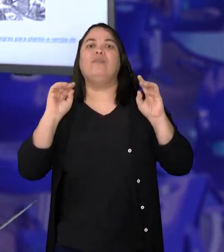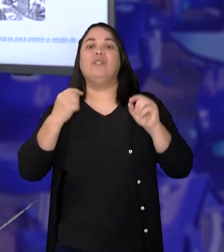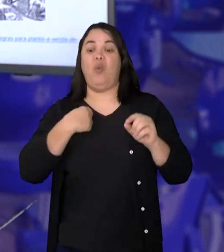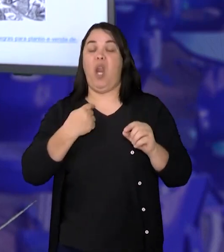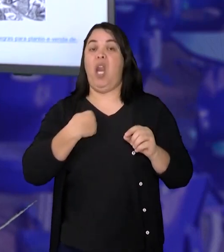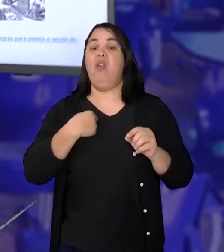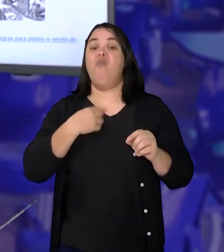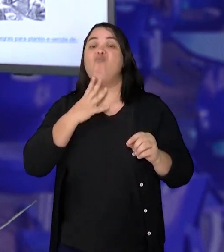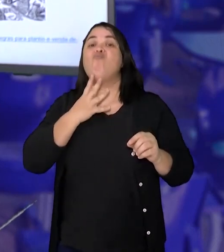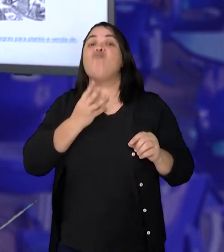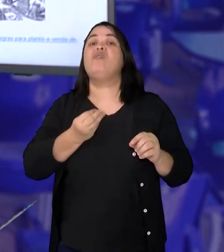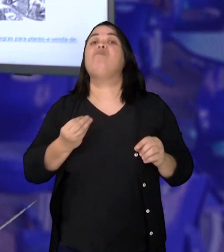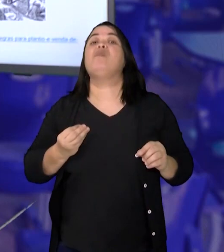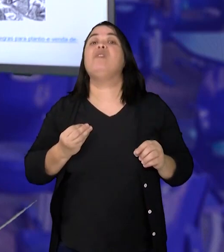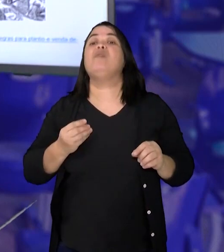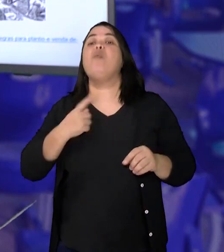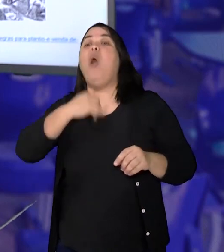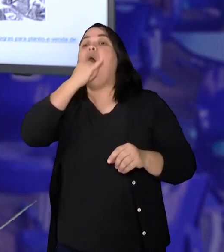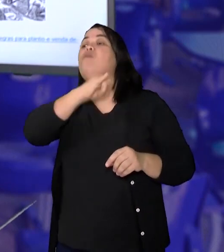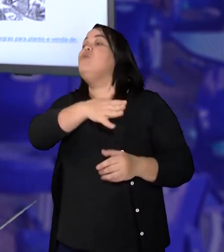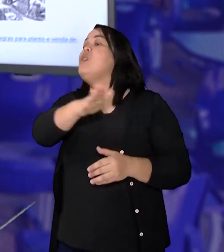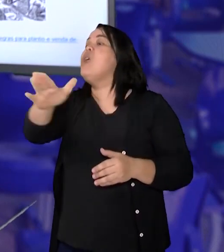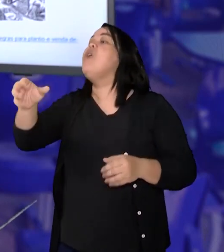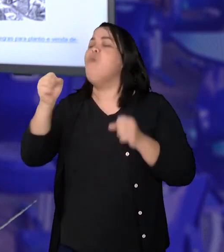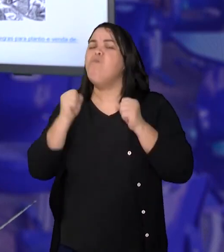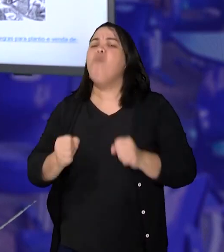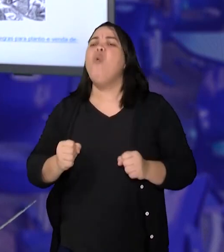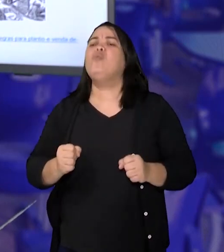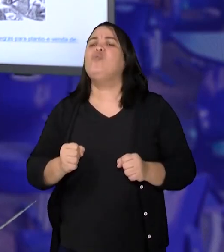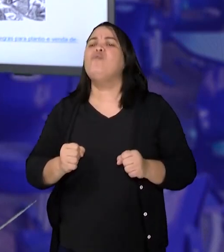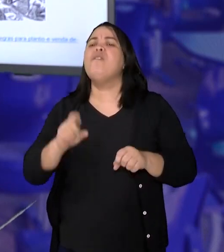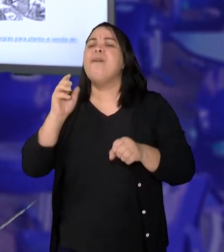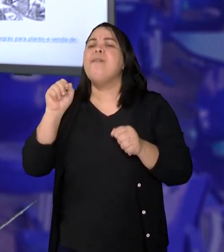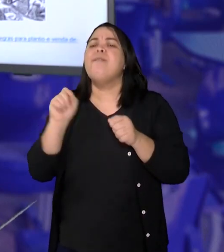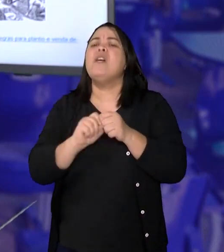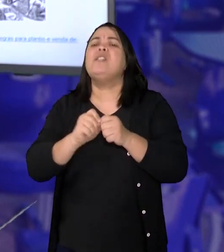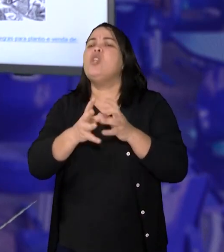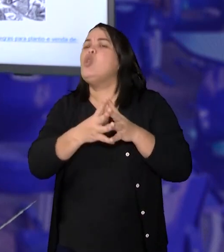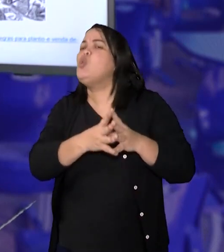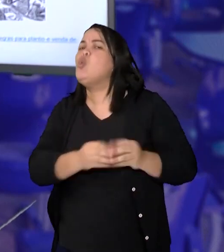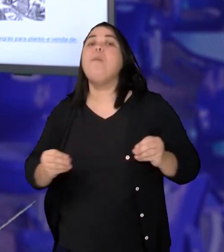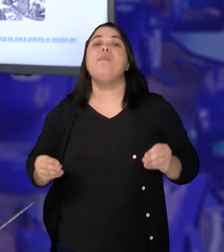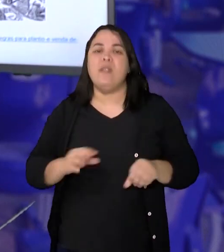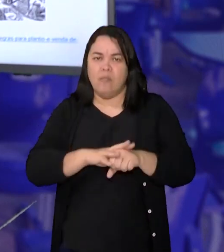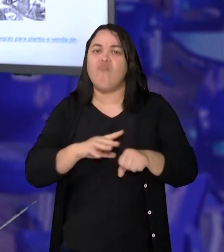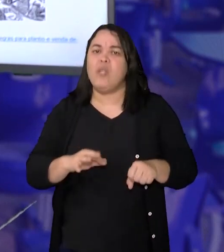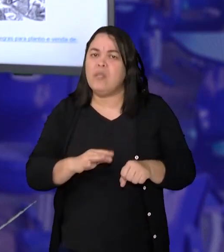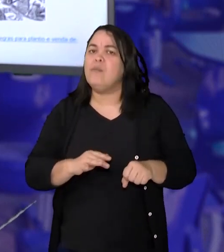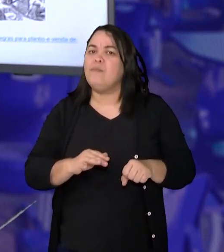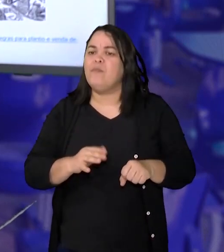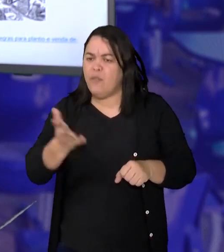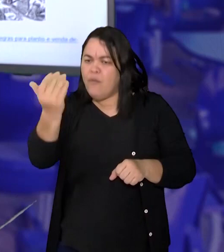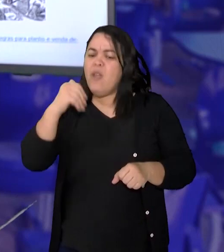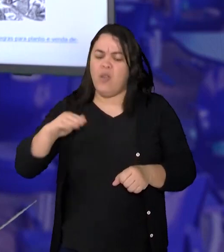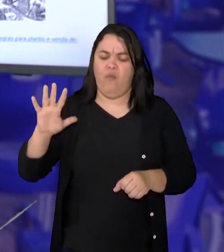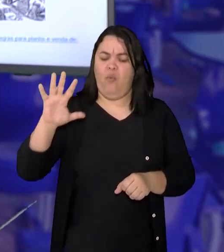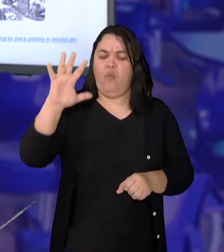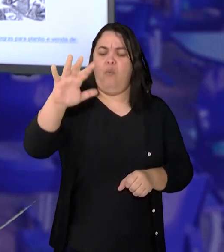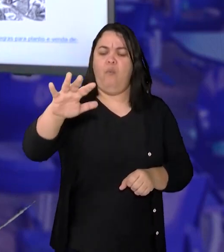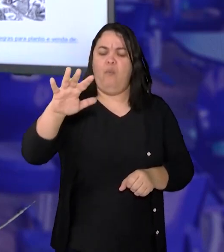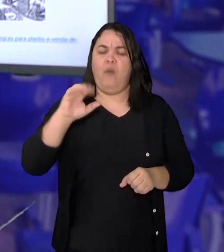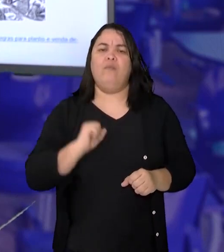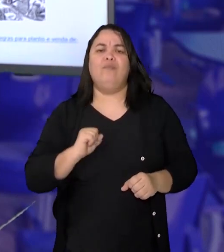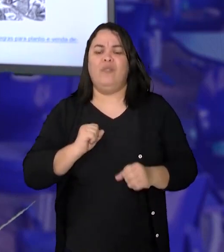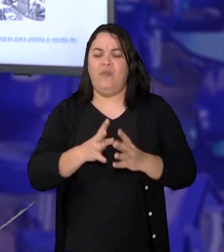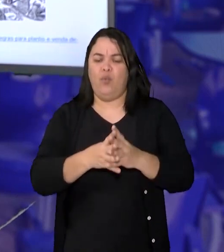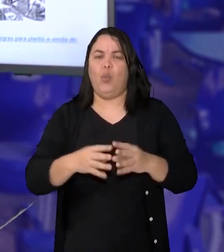vou fazer? Eu vou dizer, ó, eu posso curar vocês. Venham aqui que eu boto minha mão sobre vocês, eu vou curar e tal. E aí eu dou o